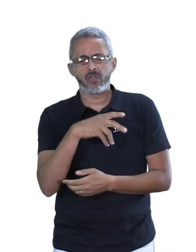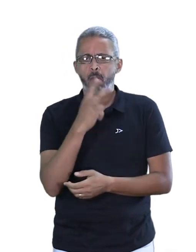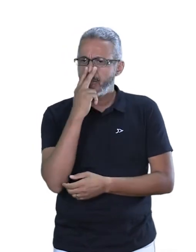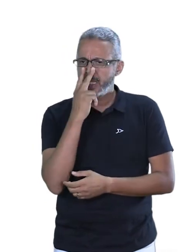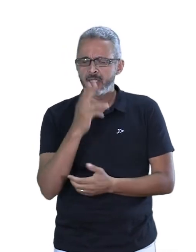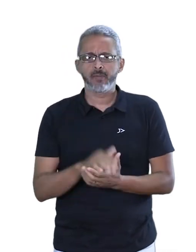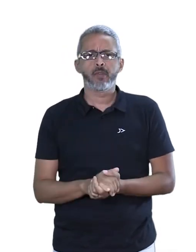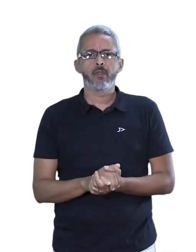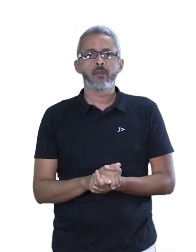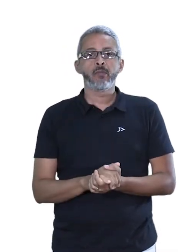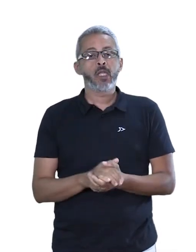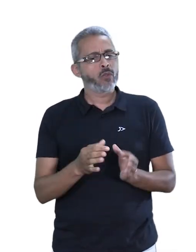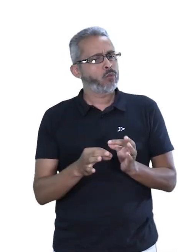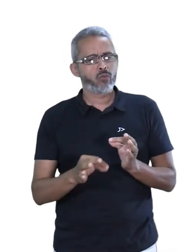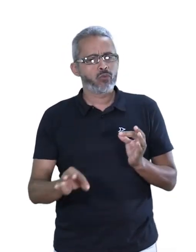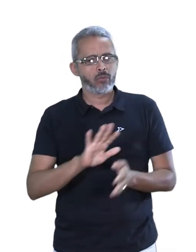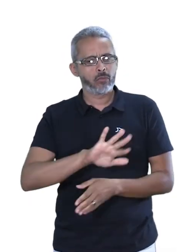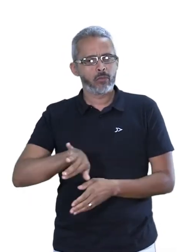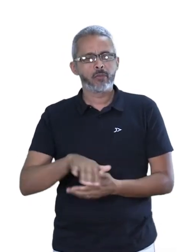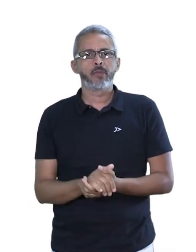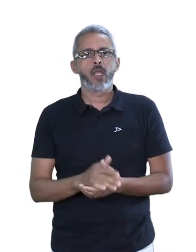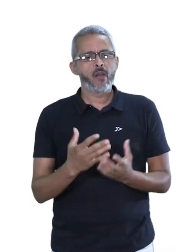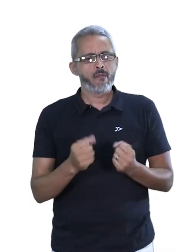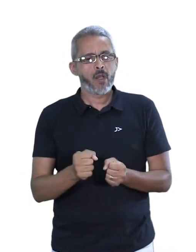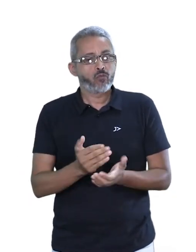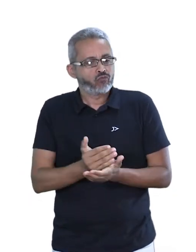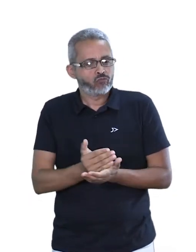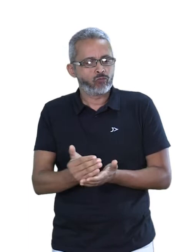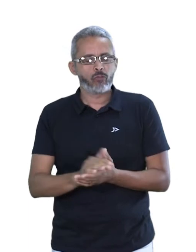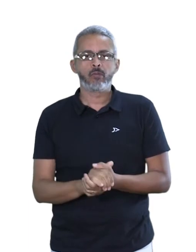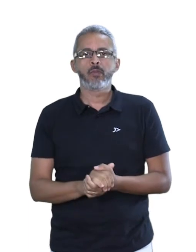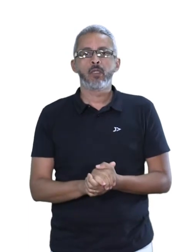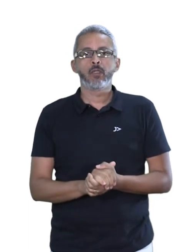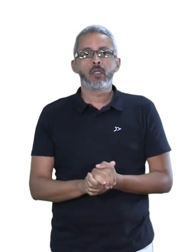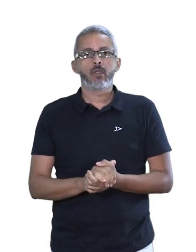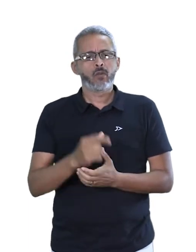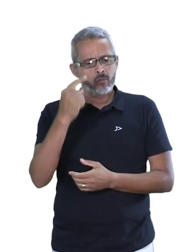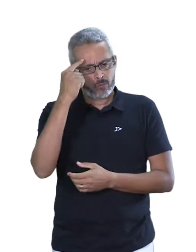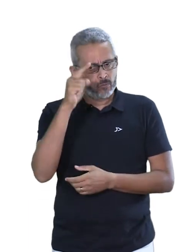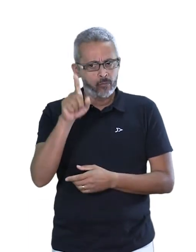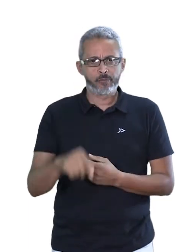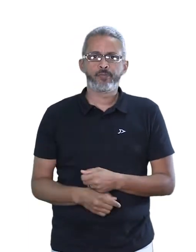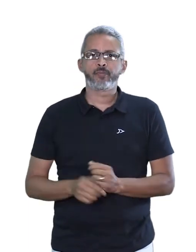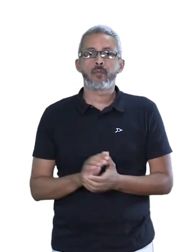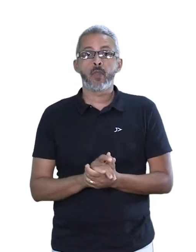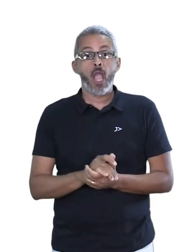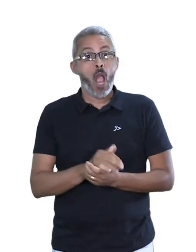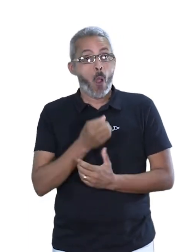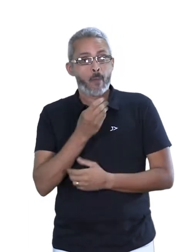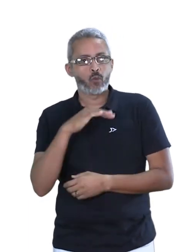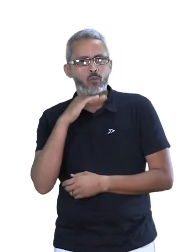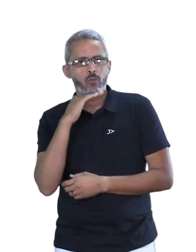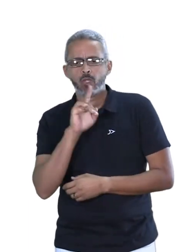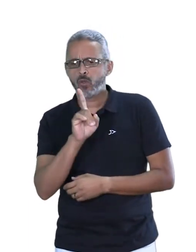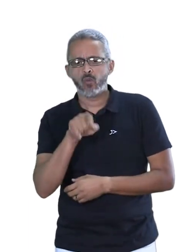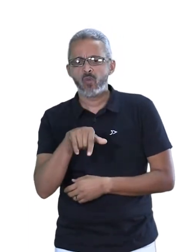parece. Sem mais delongas, vamos começar com o seguinte pensamento. Bom de